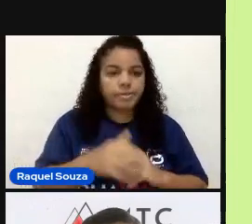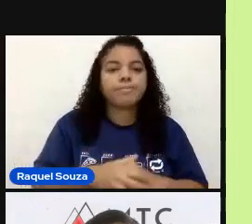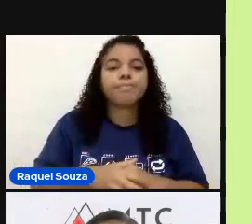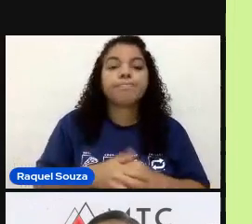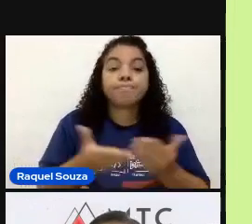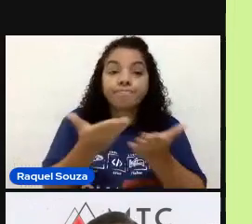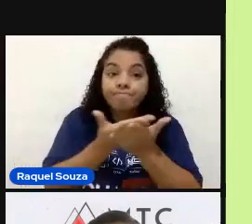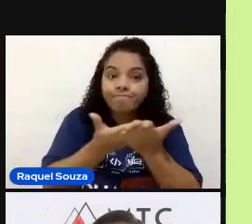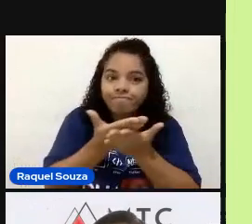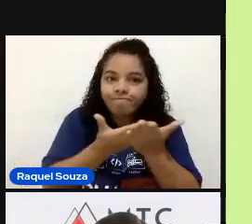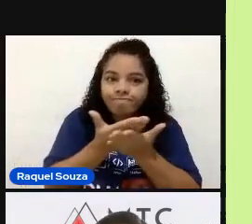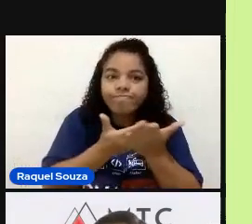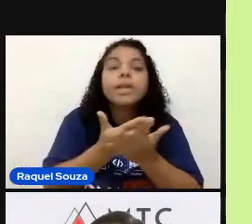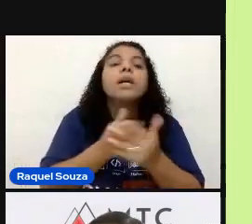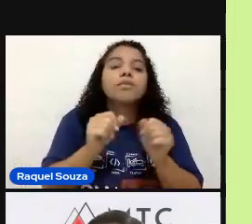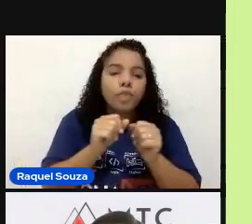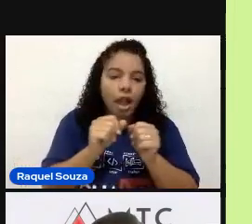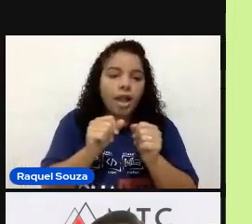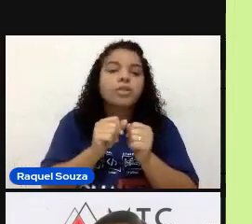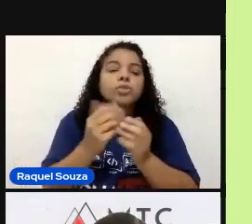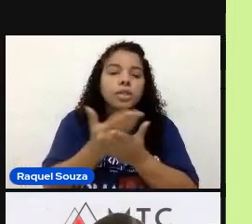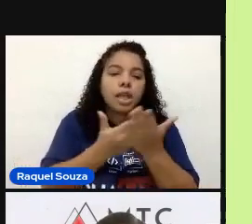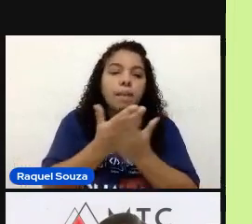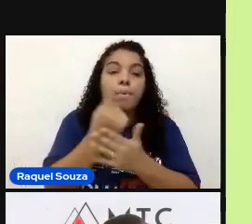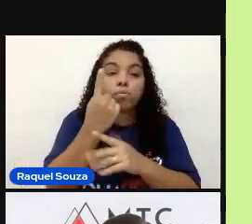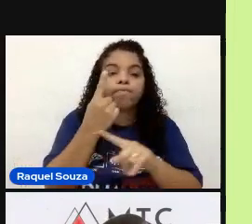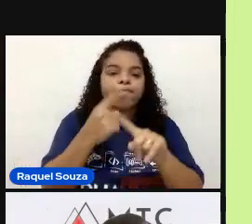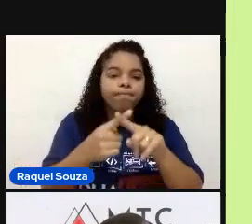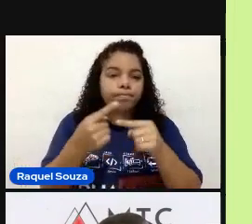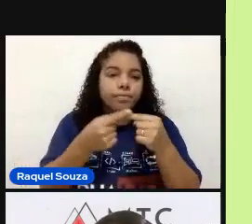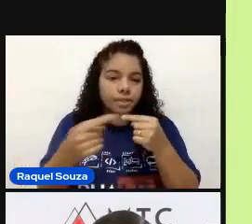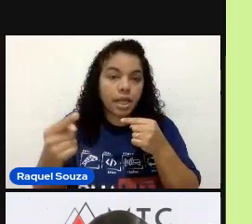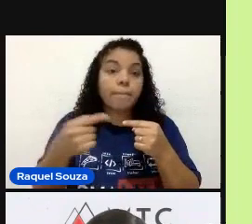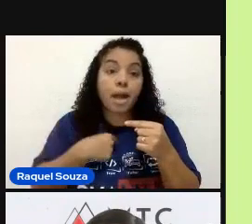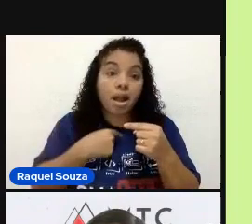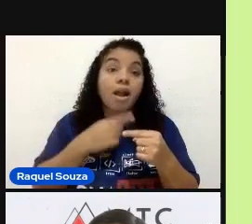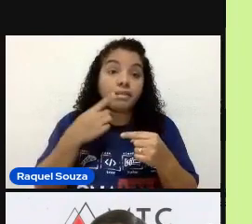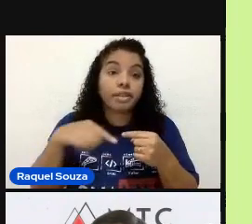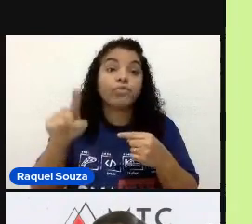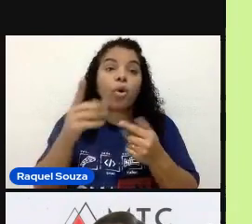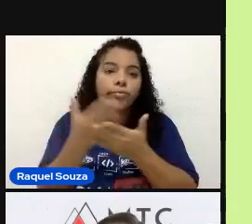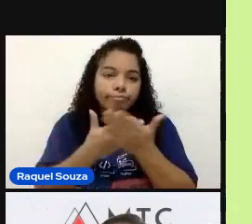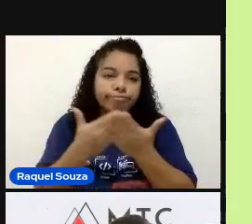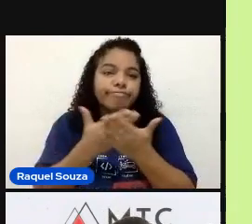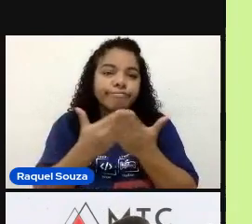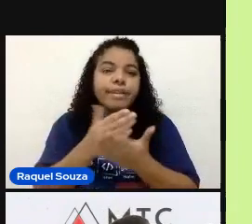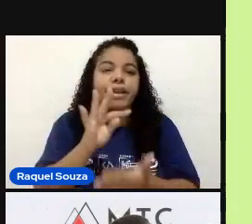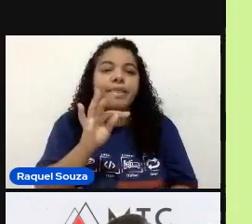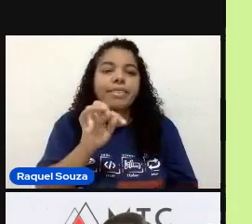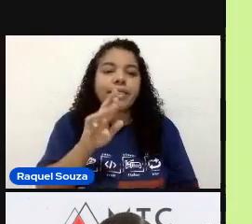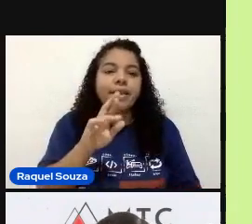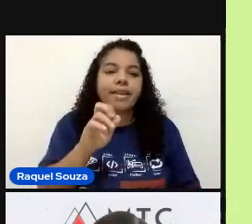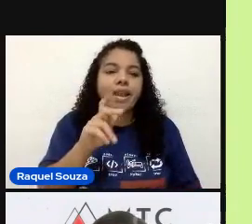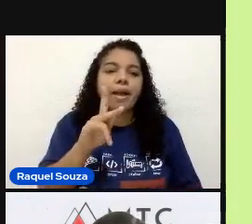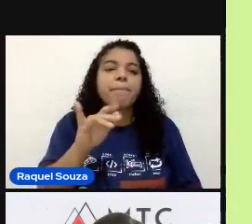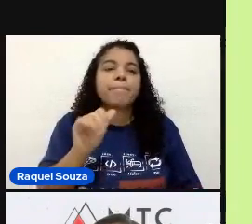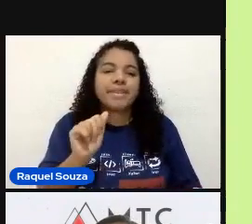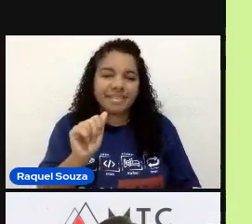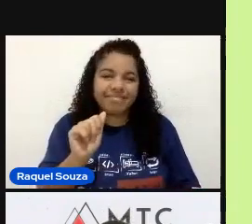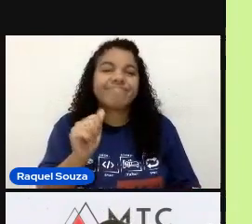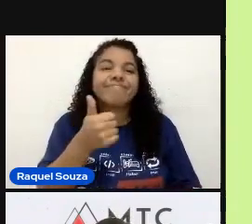Terapia. Faço terapia. 1 vez por semana eu estou na terapia. Faz parte da minha